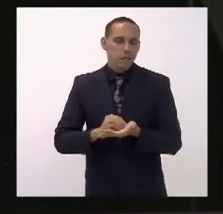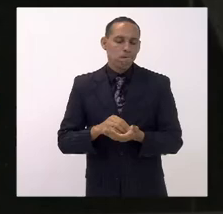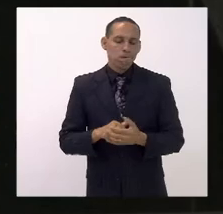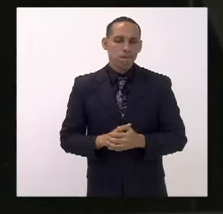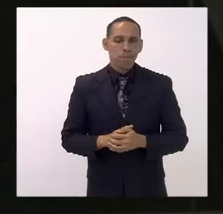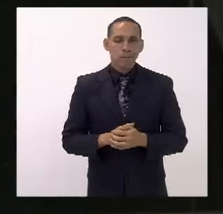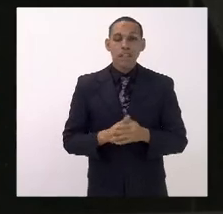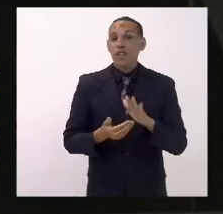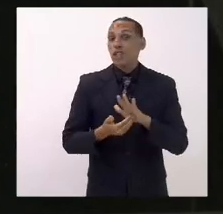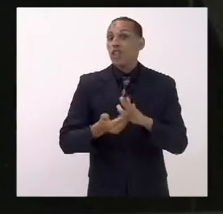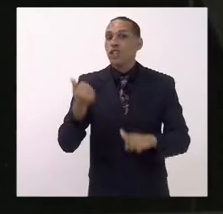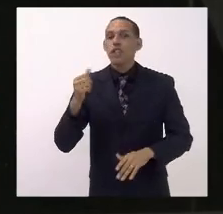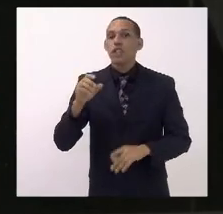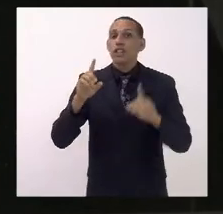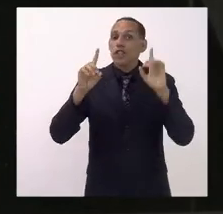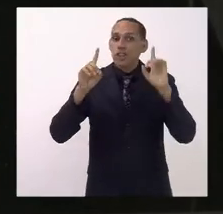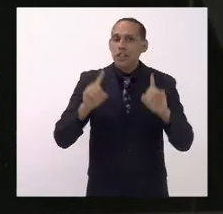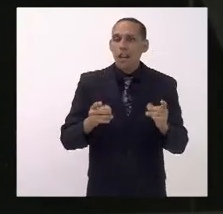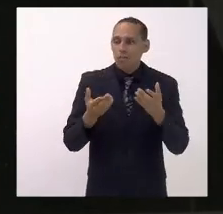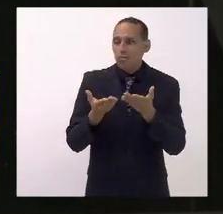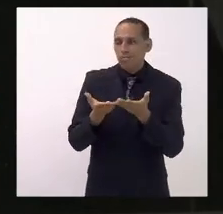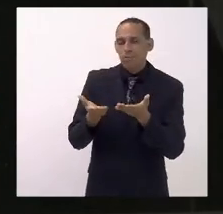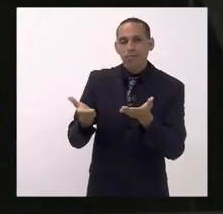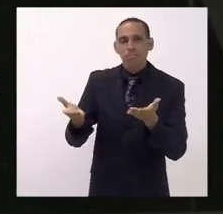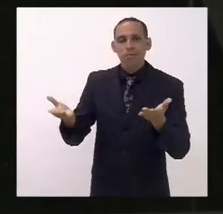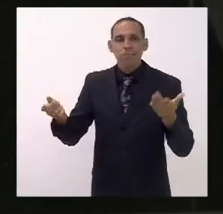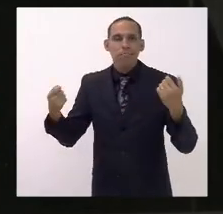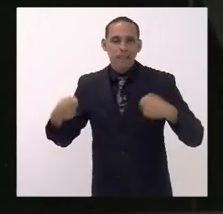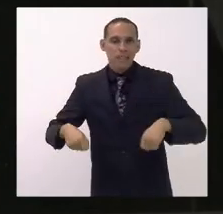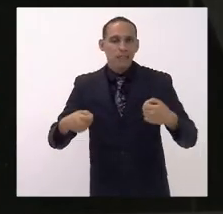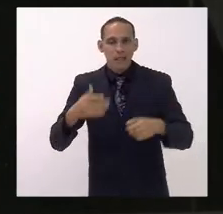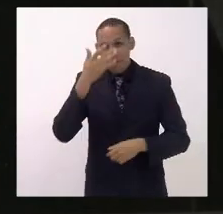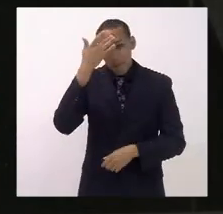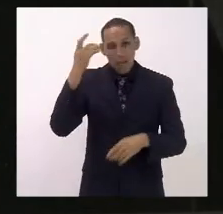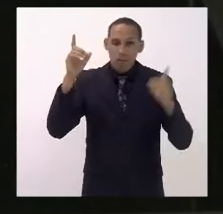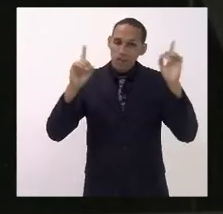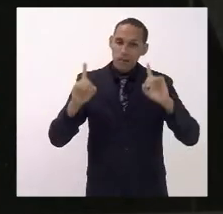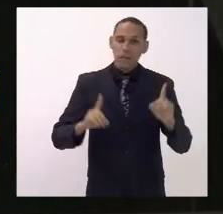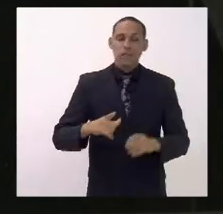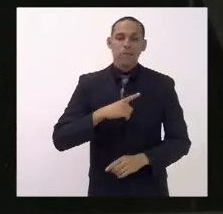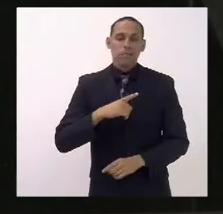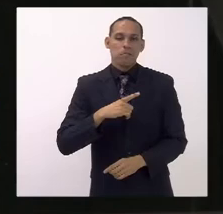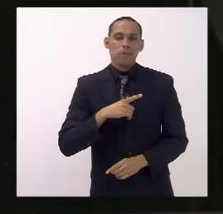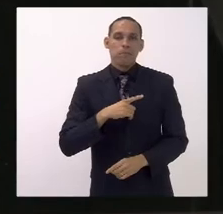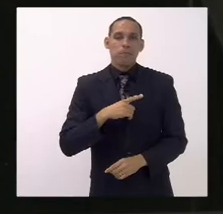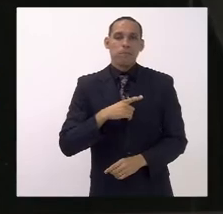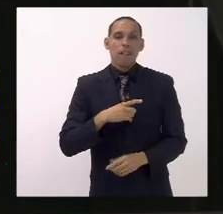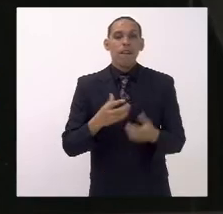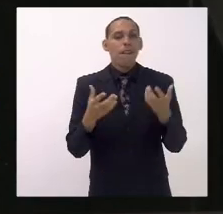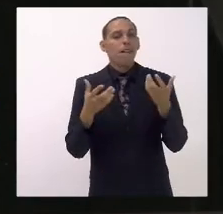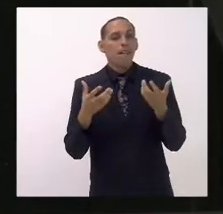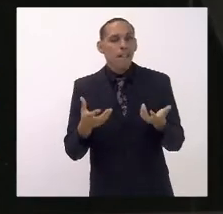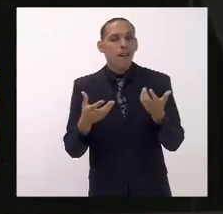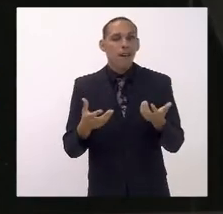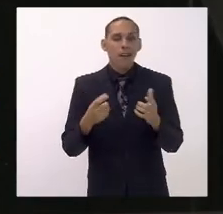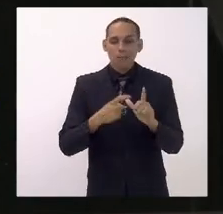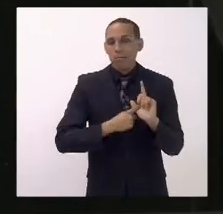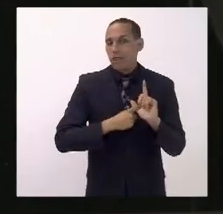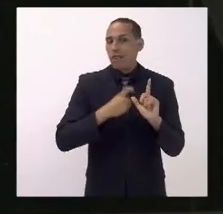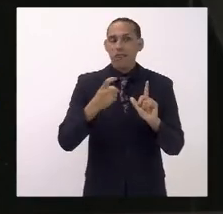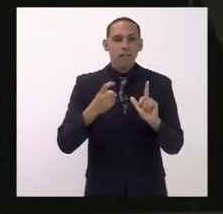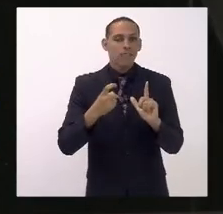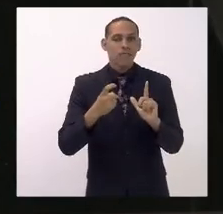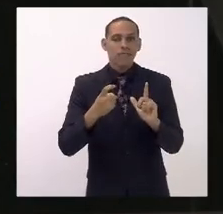um direito daqueles que tanto necessitam, que são as pessoas com deficiência, mas que desejam, não é, a sua